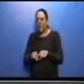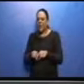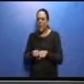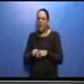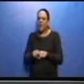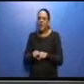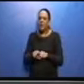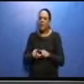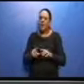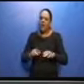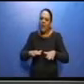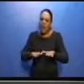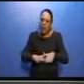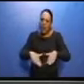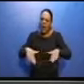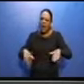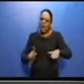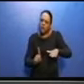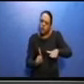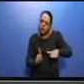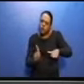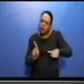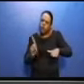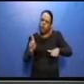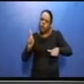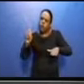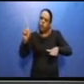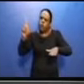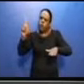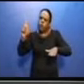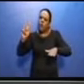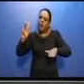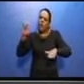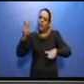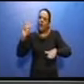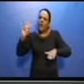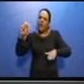Himalaia. Nas áreas de elevadas altitudes, nessas áreas